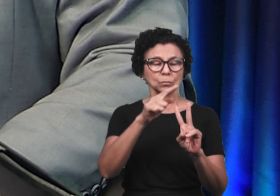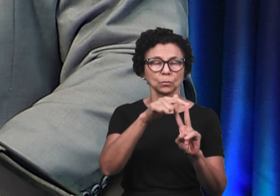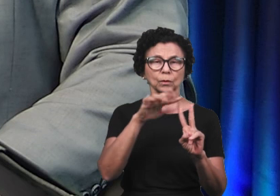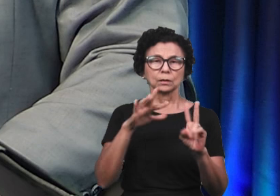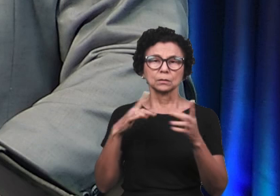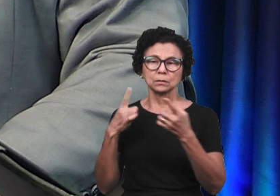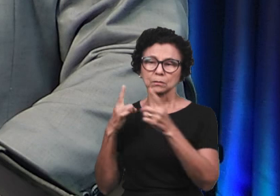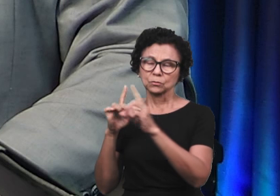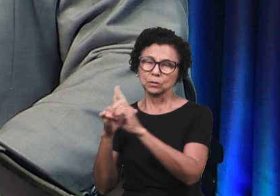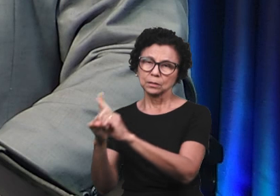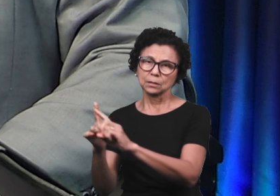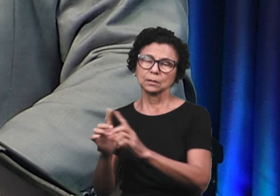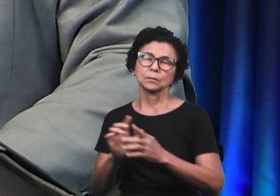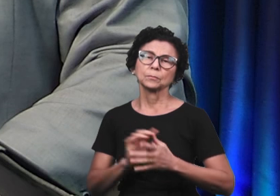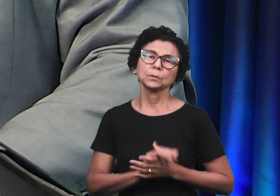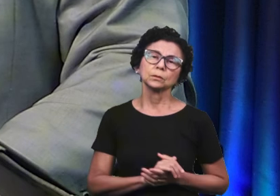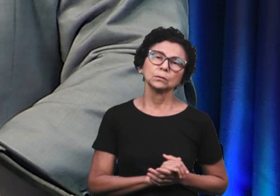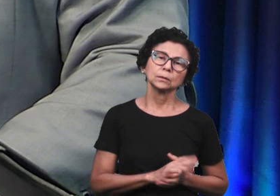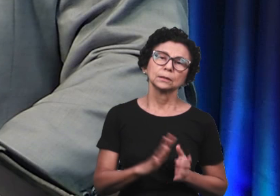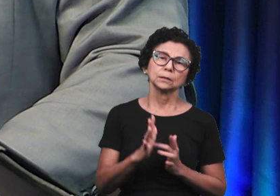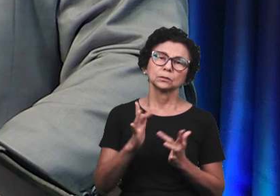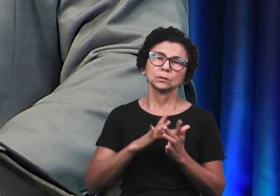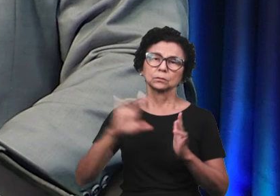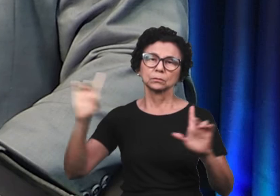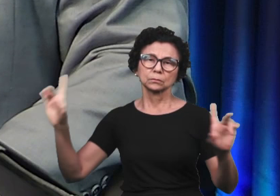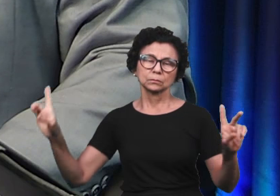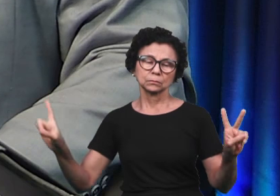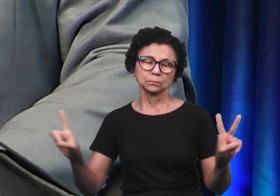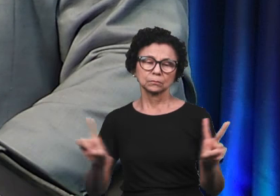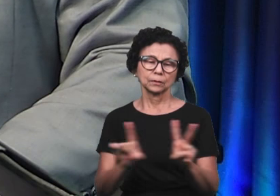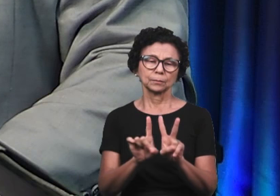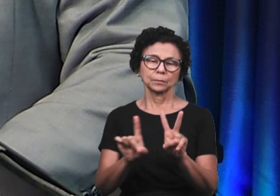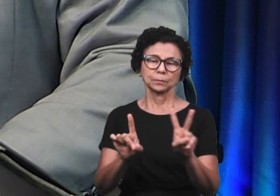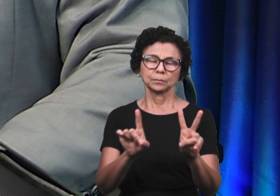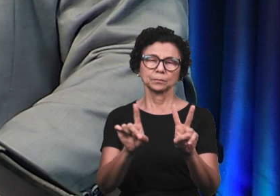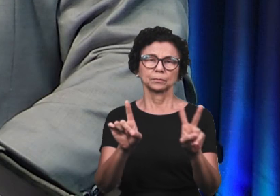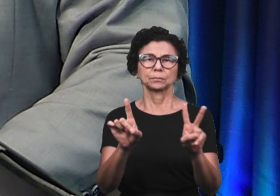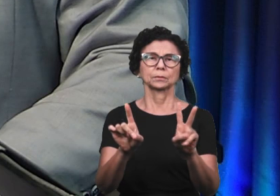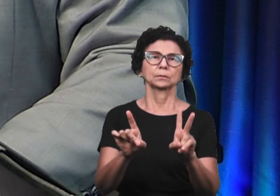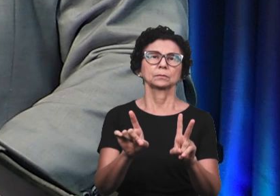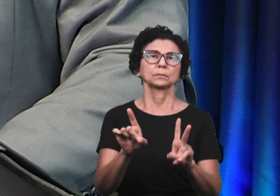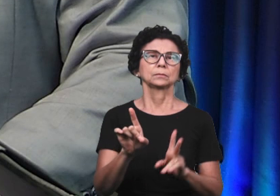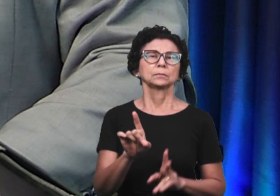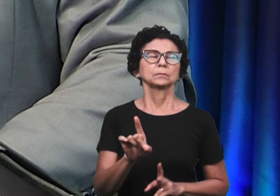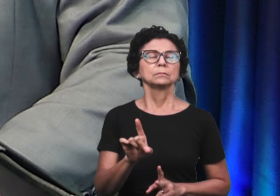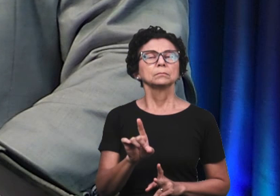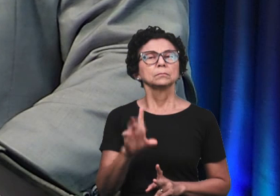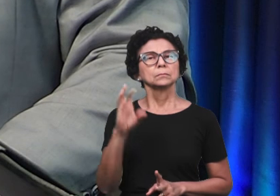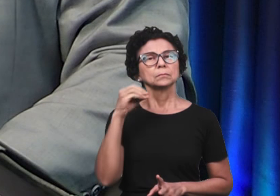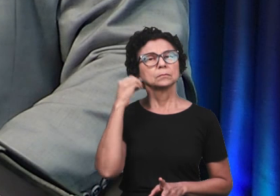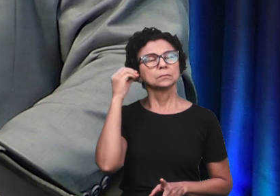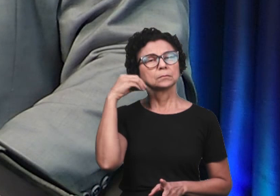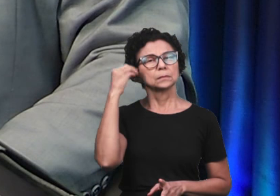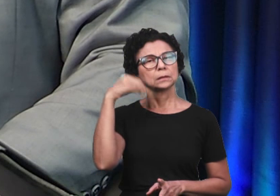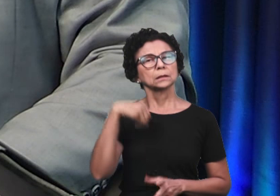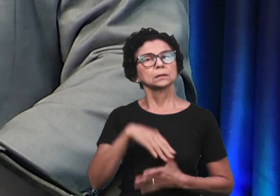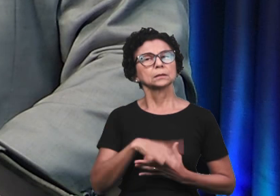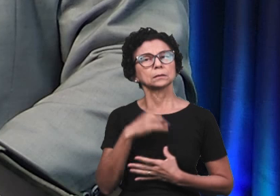revelando ainda na terra entre nós. Então, são experiências assim, muito significativas, né? que